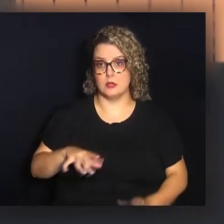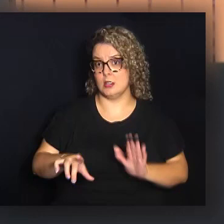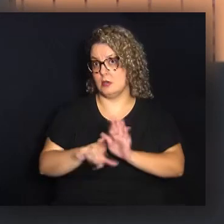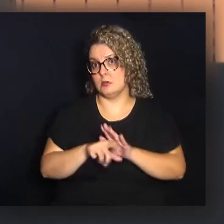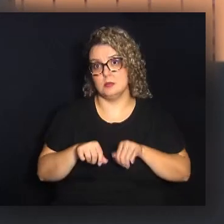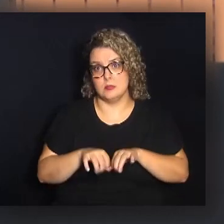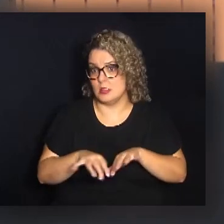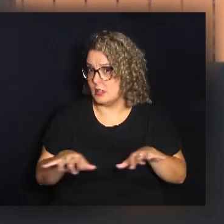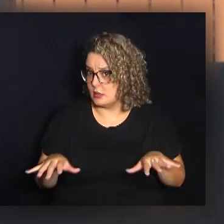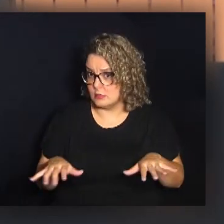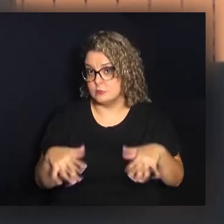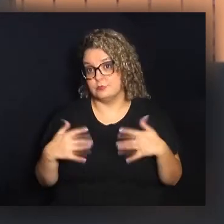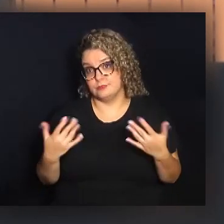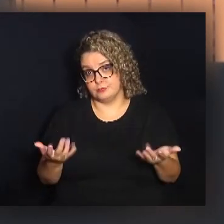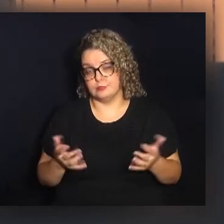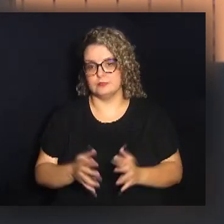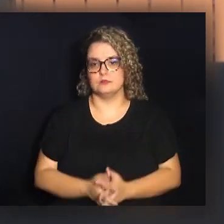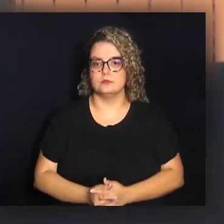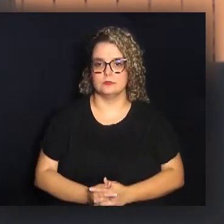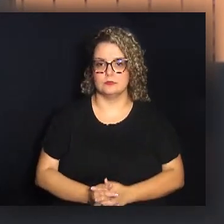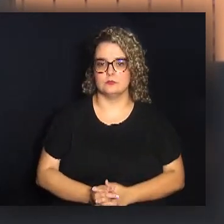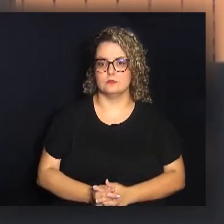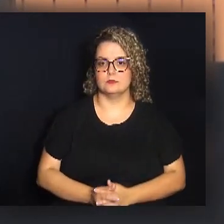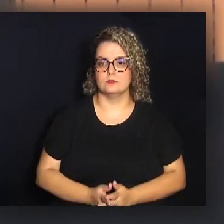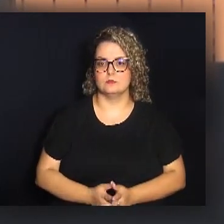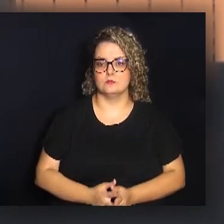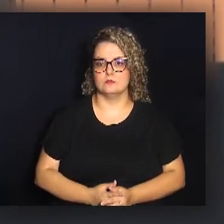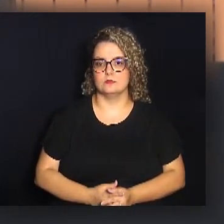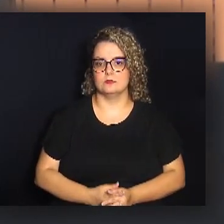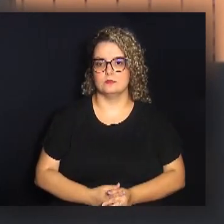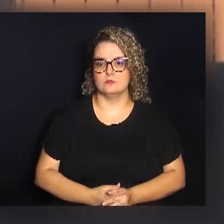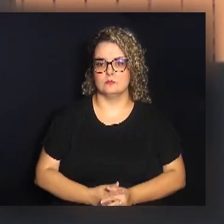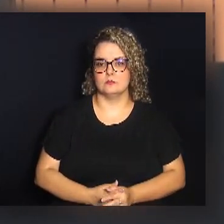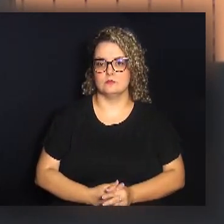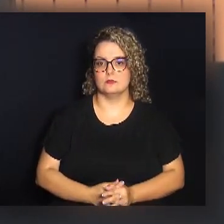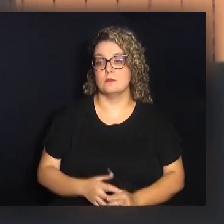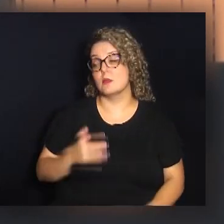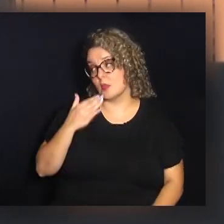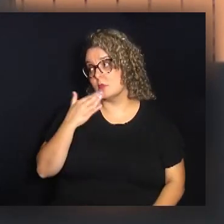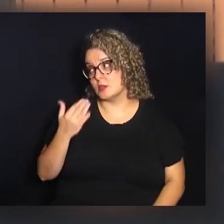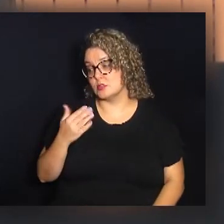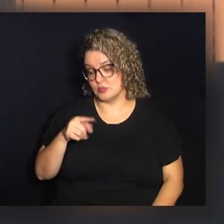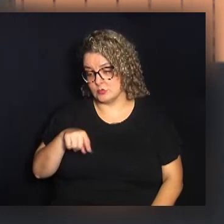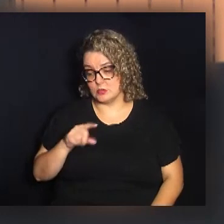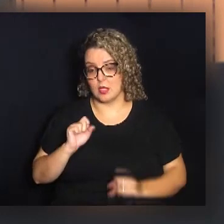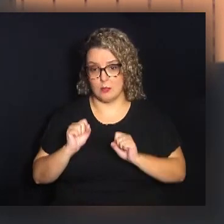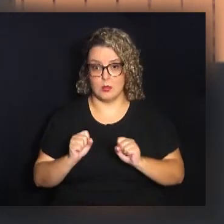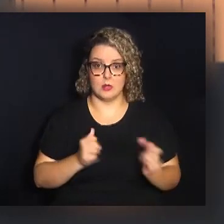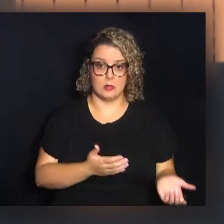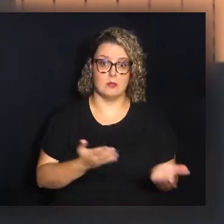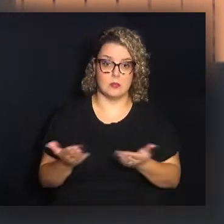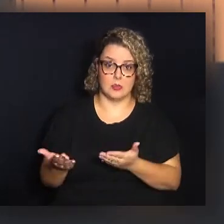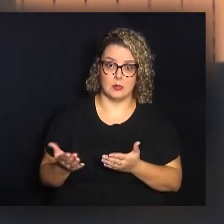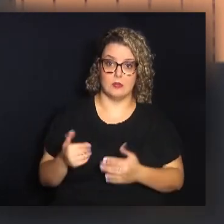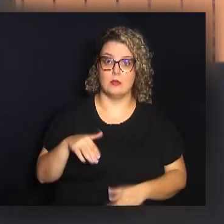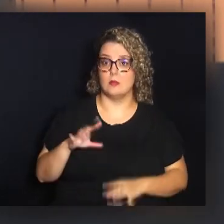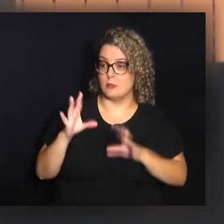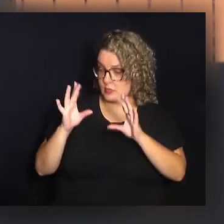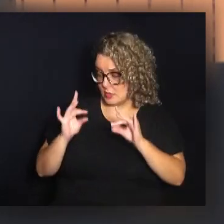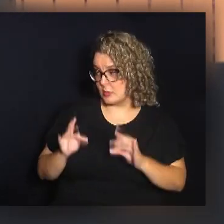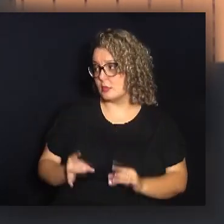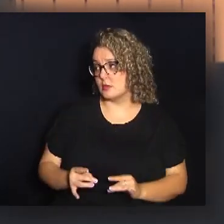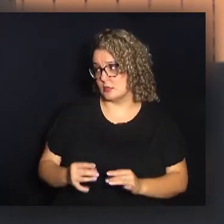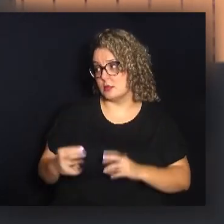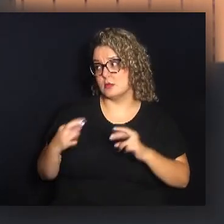universo que essa lei vai abranger. Enfim, então eu solicitaria que vocês pudessem